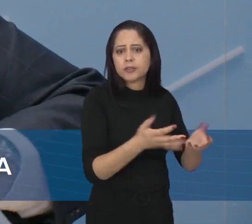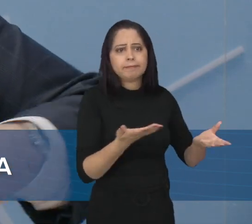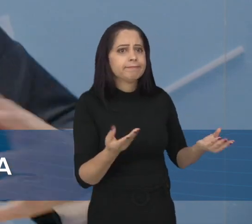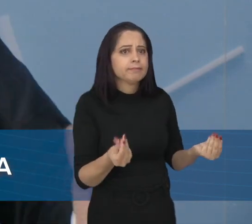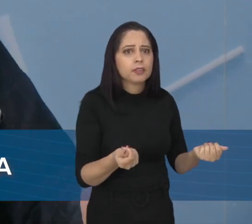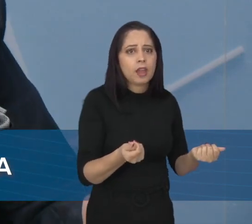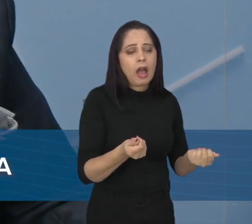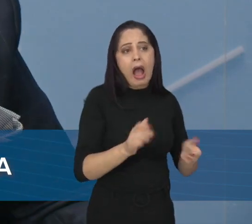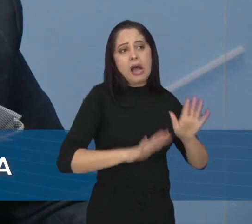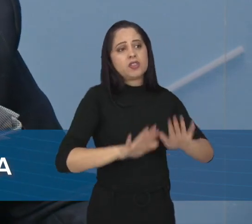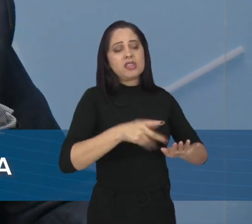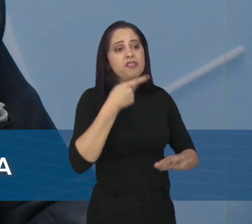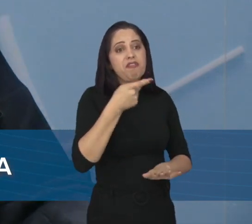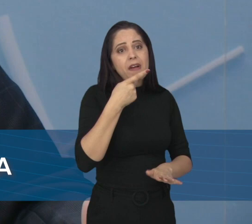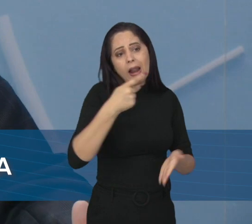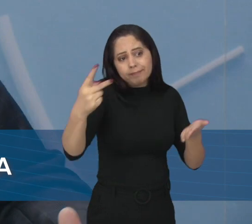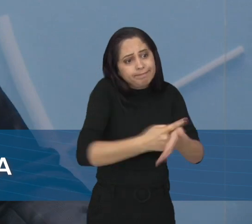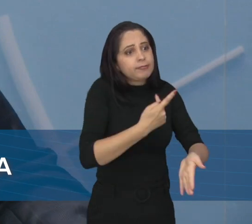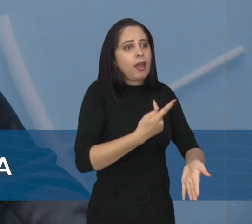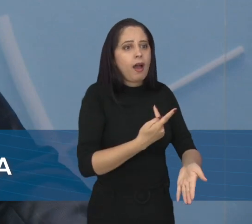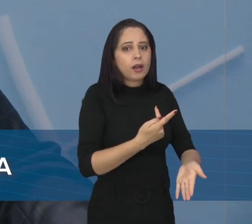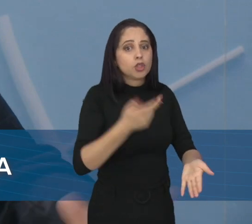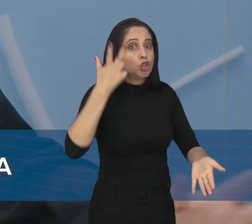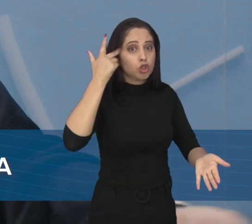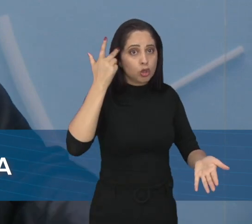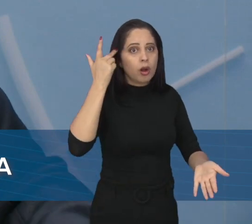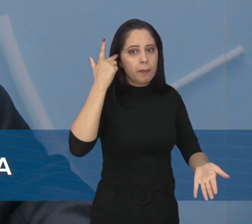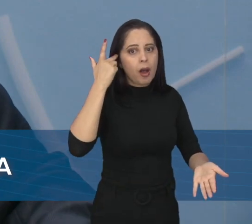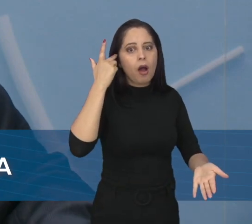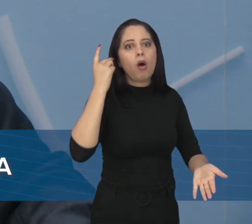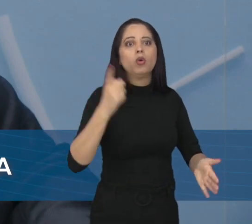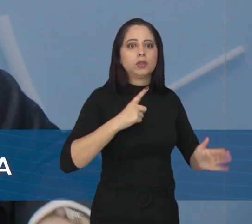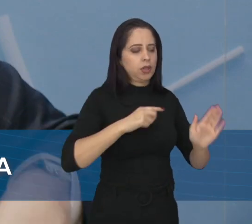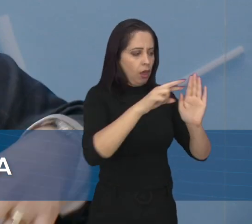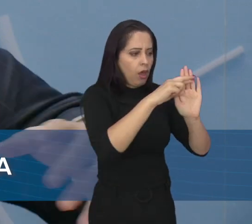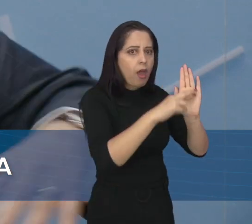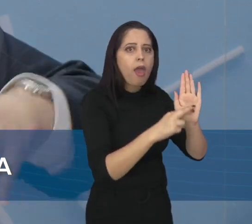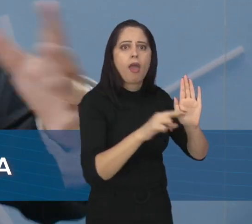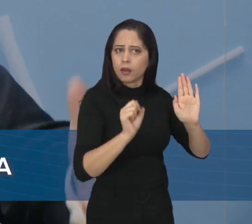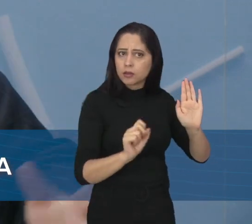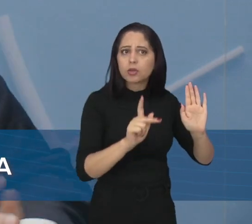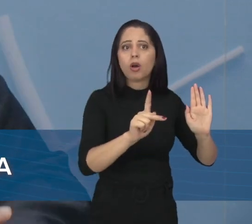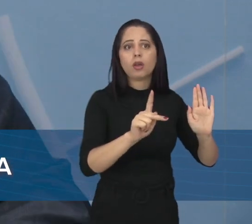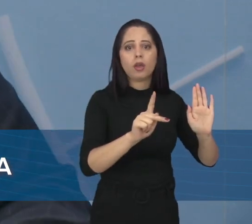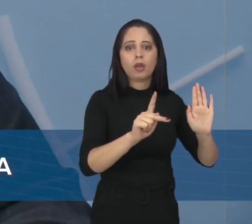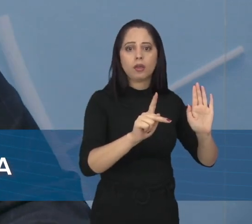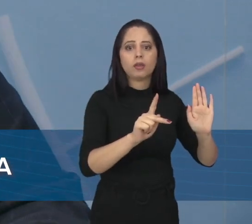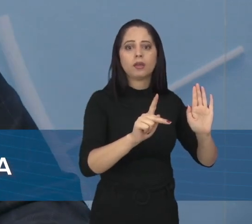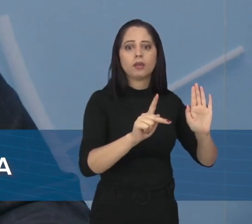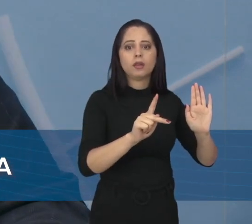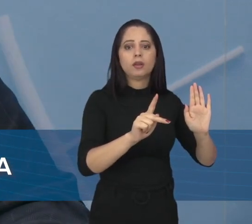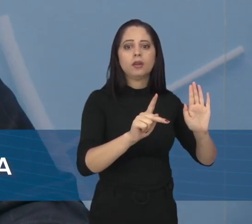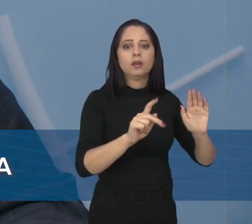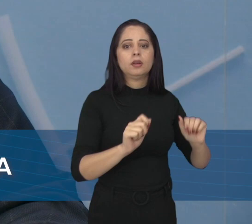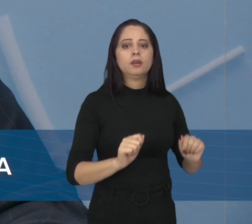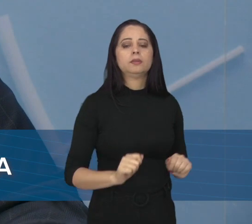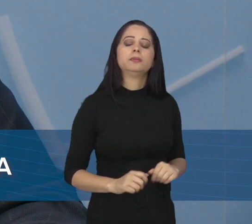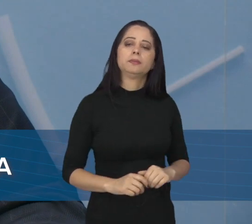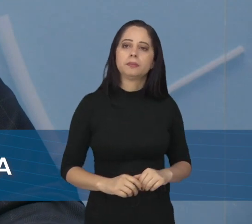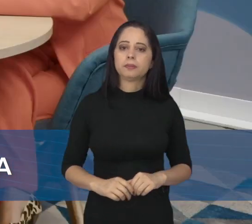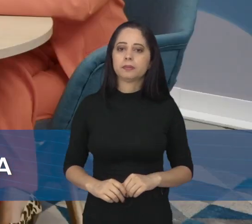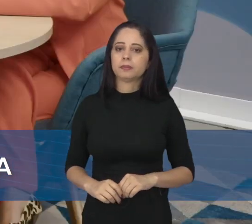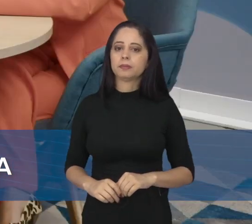um absurdo de fala, nós temos as normas, o judiciário, as diversas esferas. Não é? É por